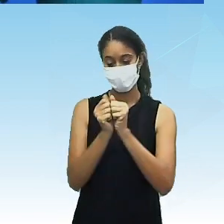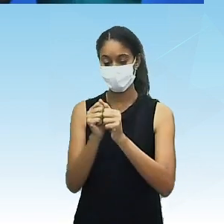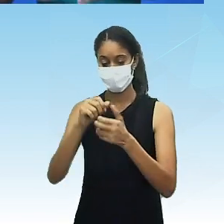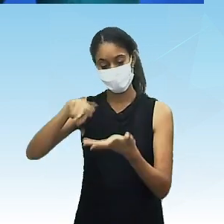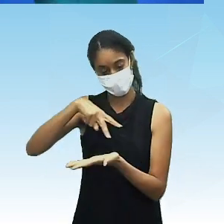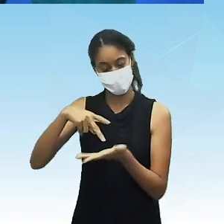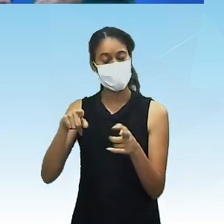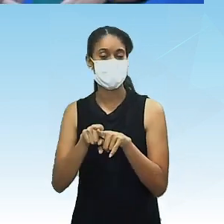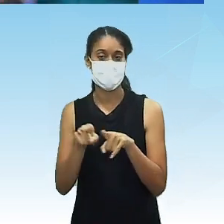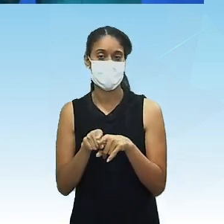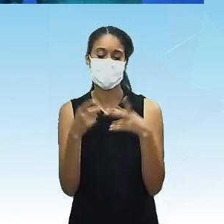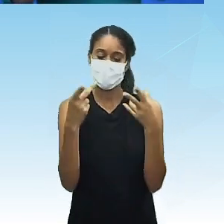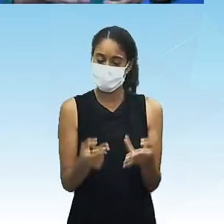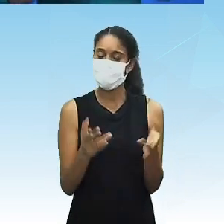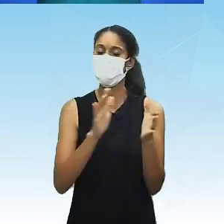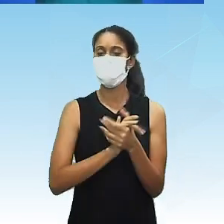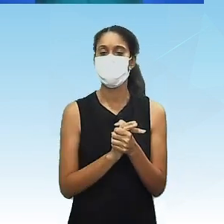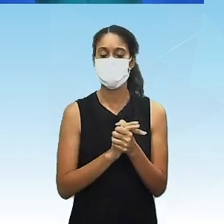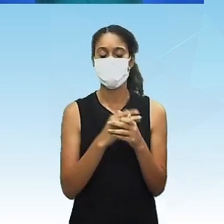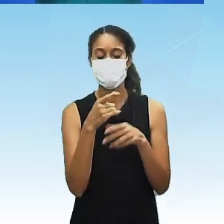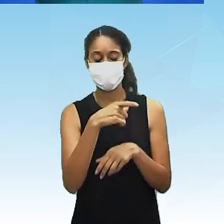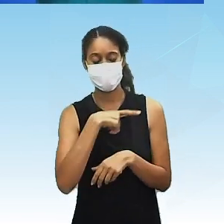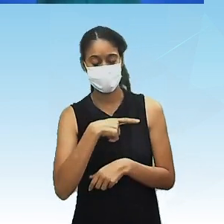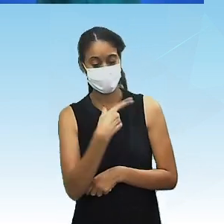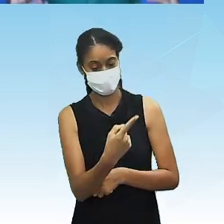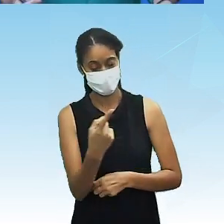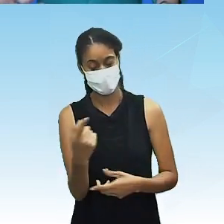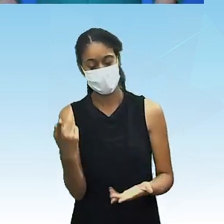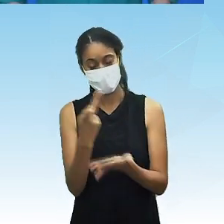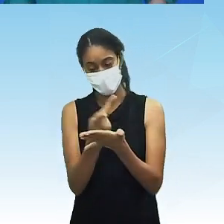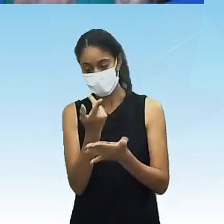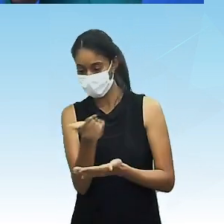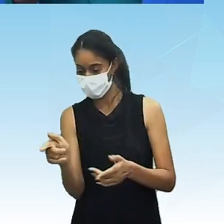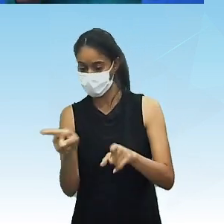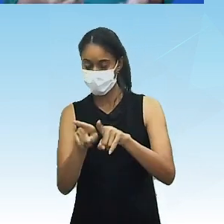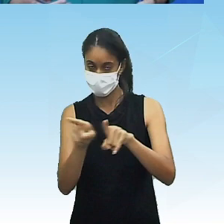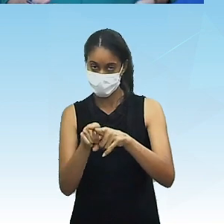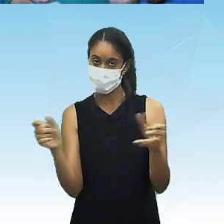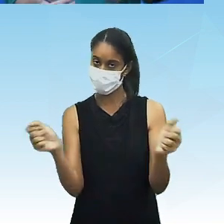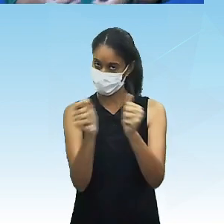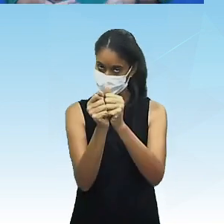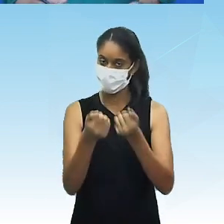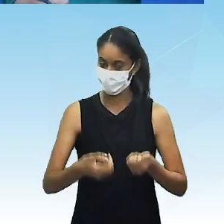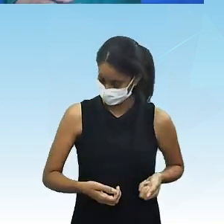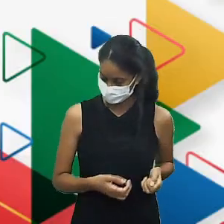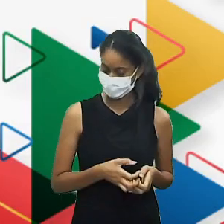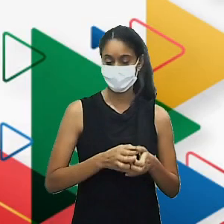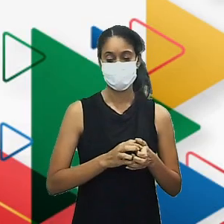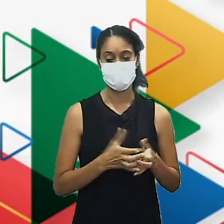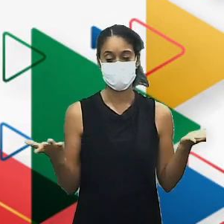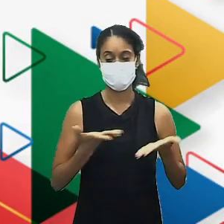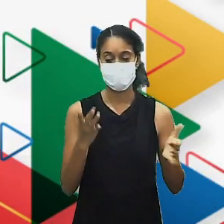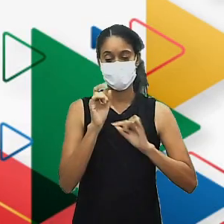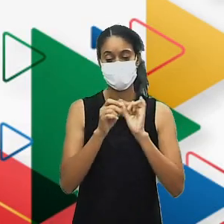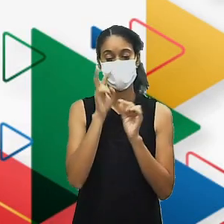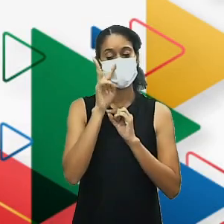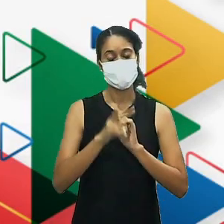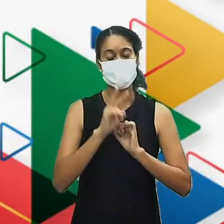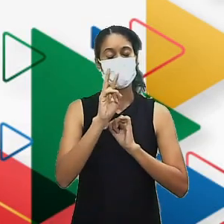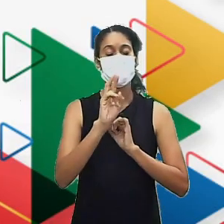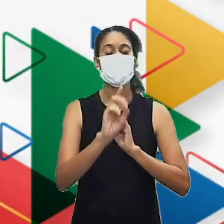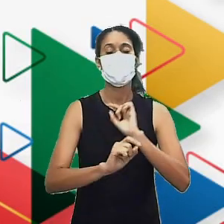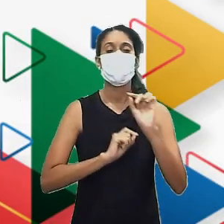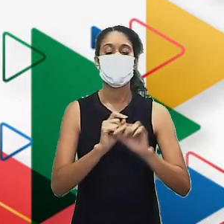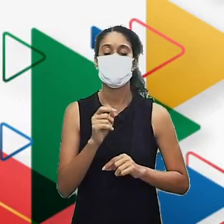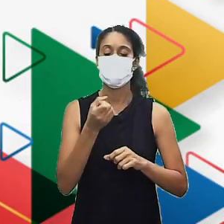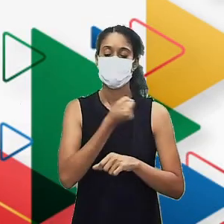acontece se tiver redução. São processos simultâneos, beleza? Na tela ainda, a gente vai agora, ó, ver um pouquinho mais sobre